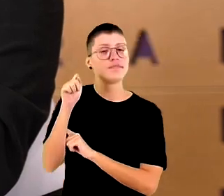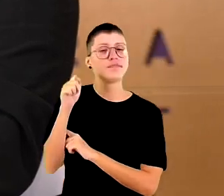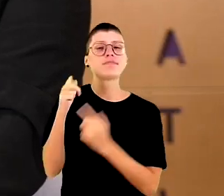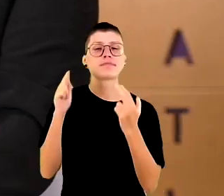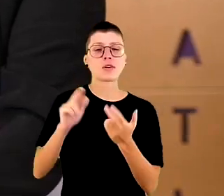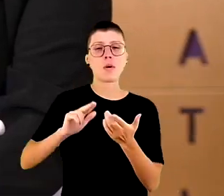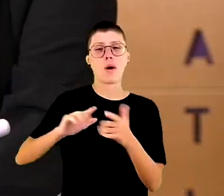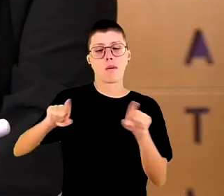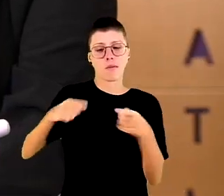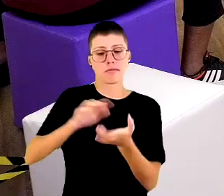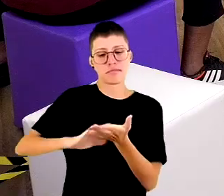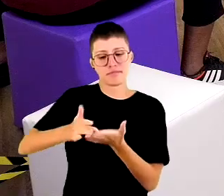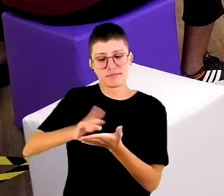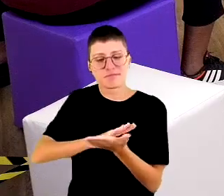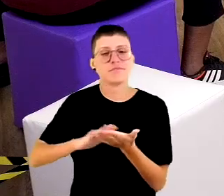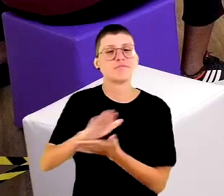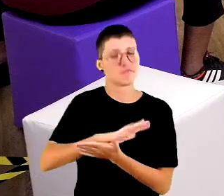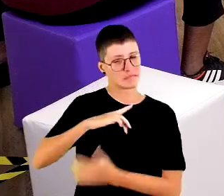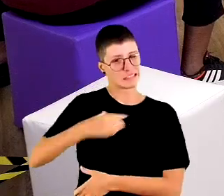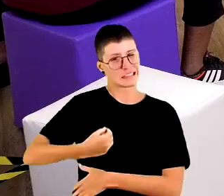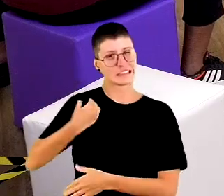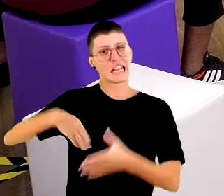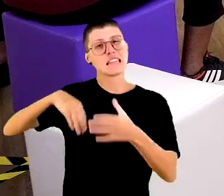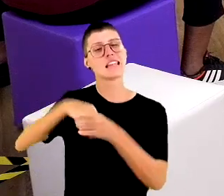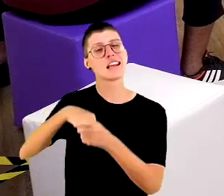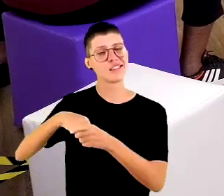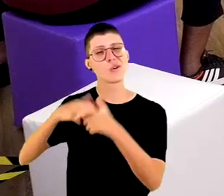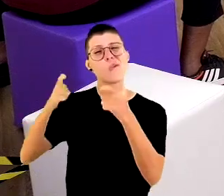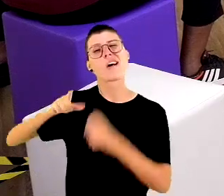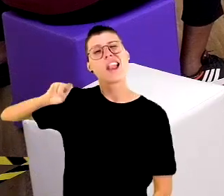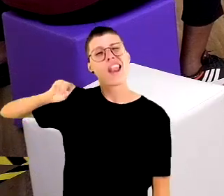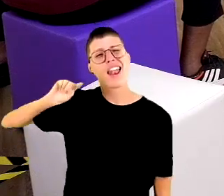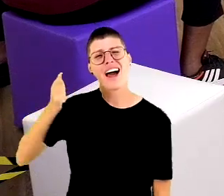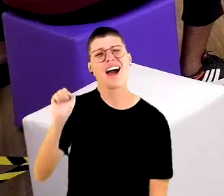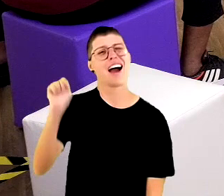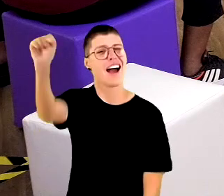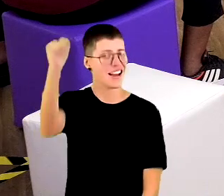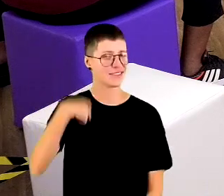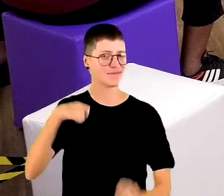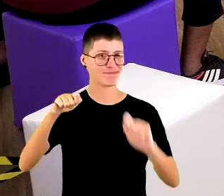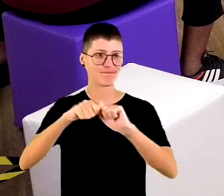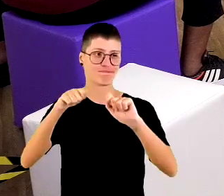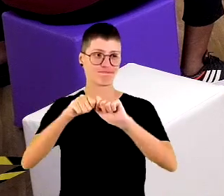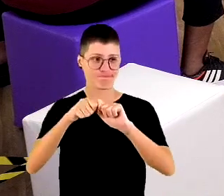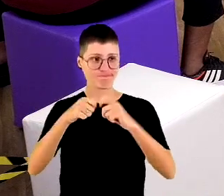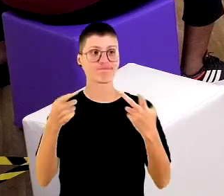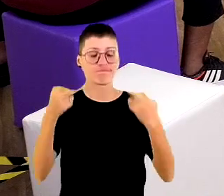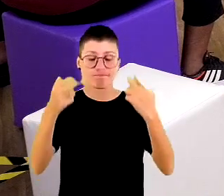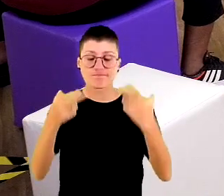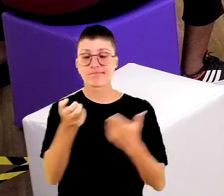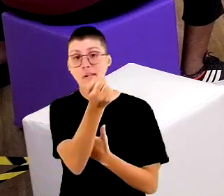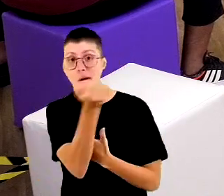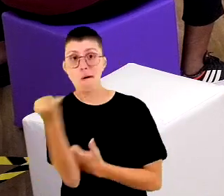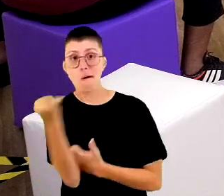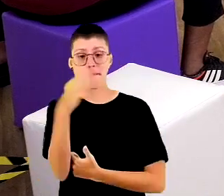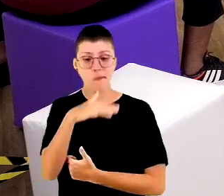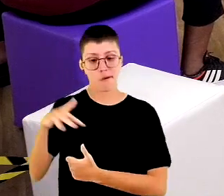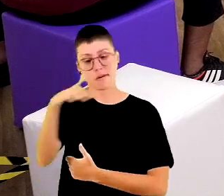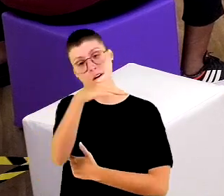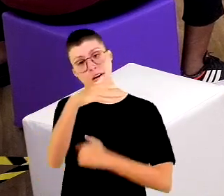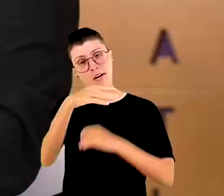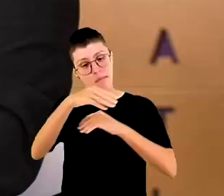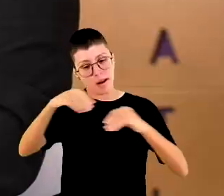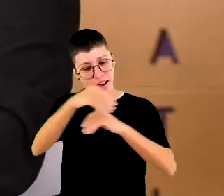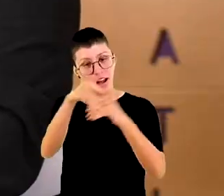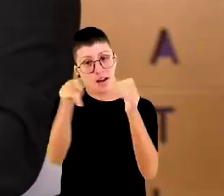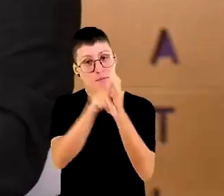em Xerém, estamos lá dentro de Xerém. Eu diria o seguinte, quando a gente fala de alguns territórios periféricos, de favela,